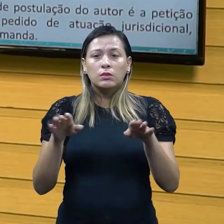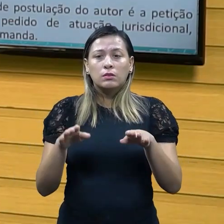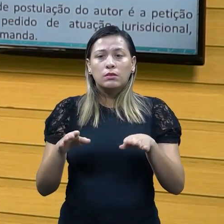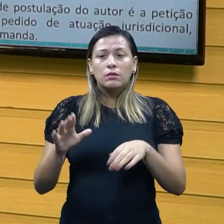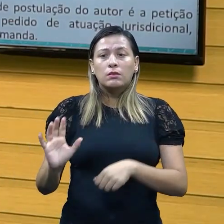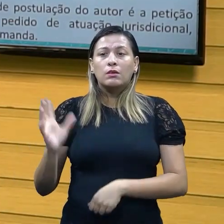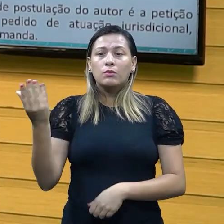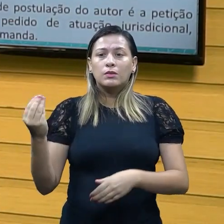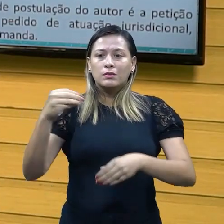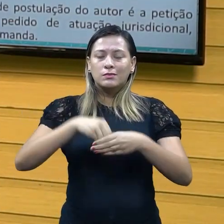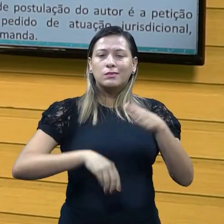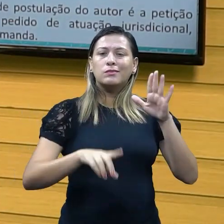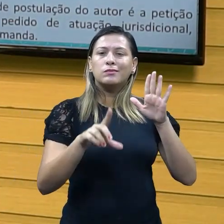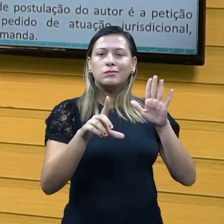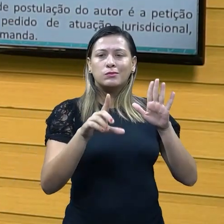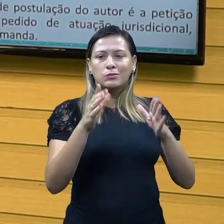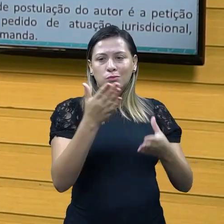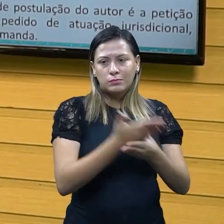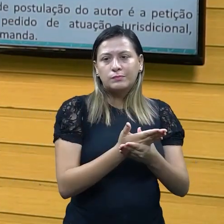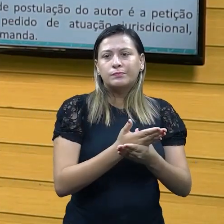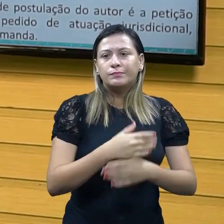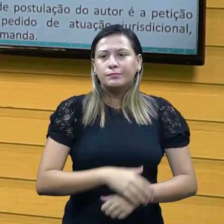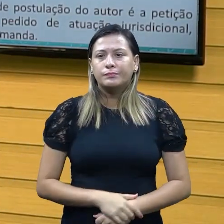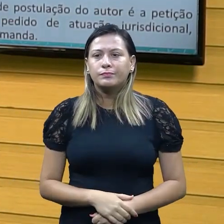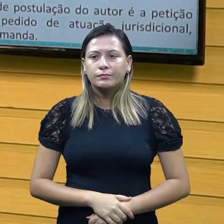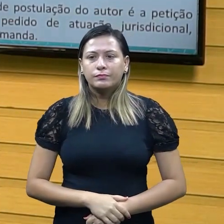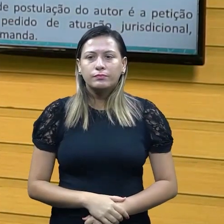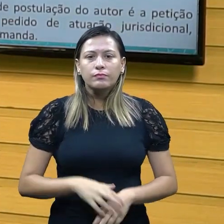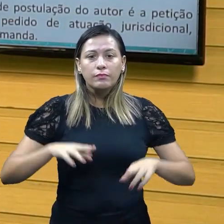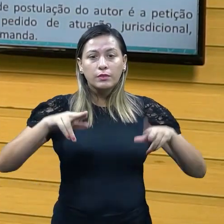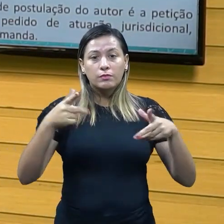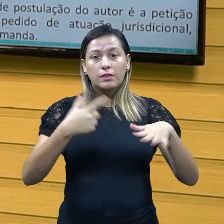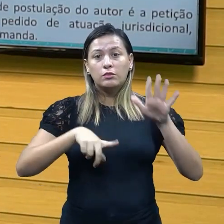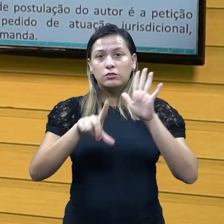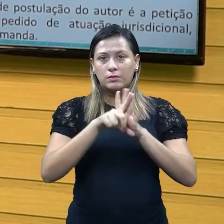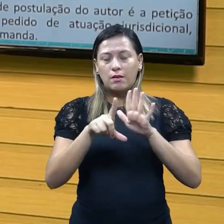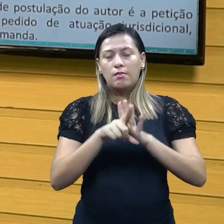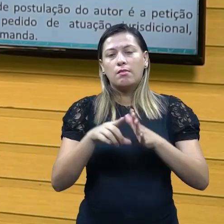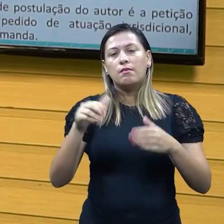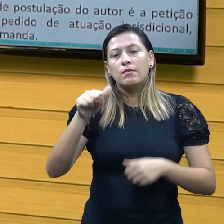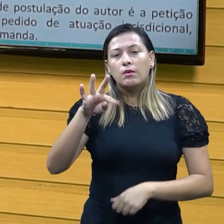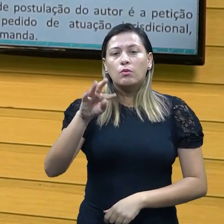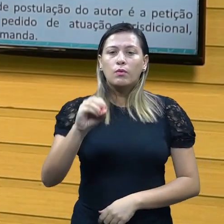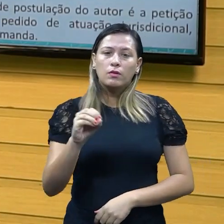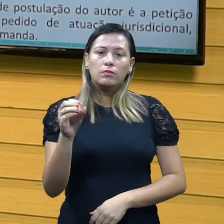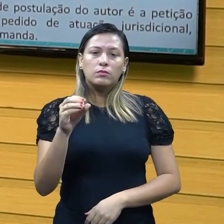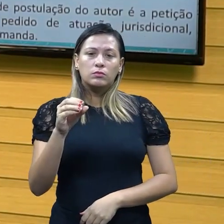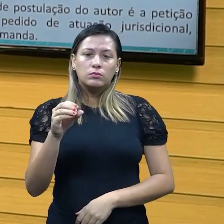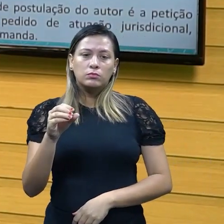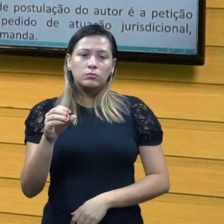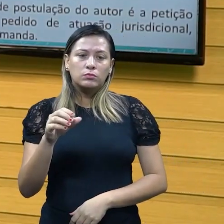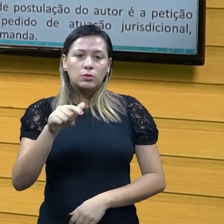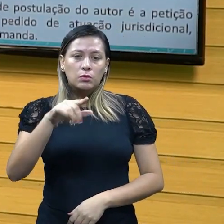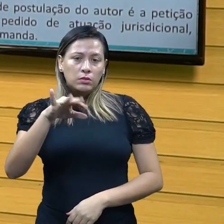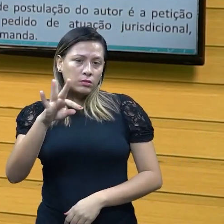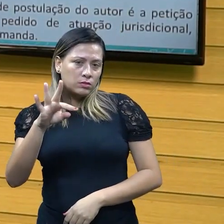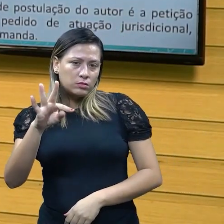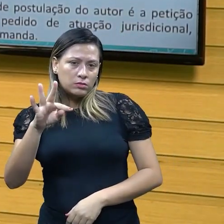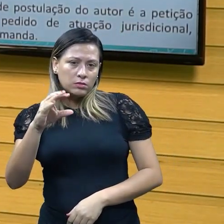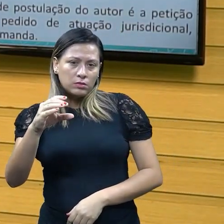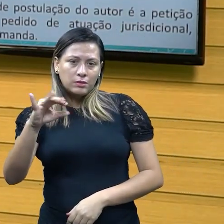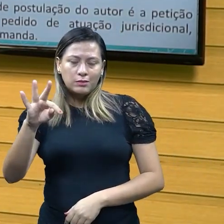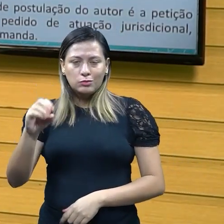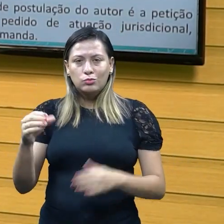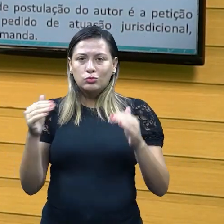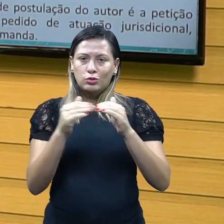à lei, é o ato ilícito, certo? Então, os atos serão do órgão judicial, seus auxiliares e